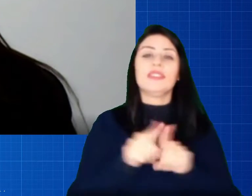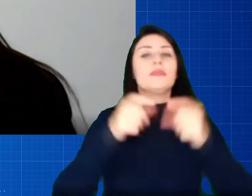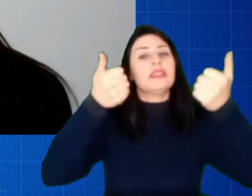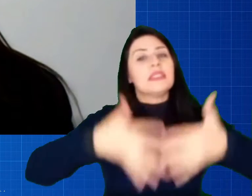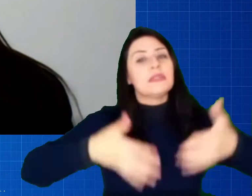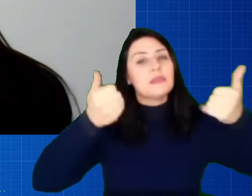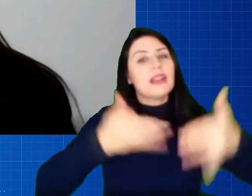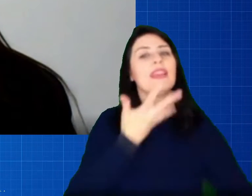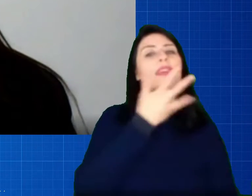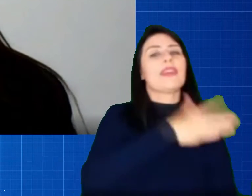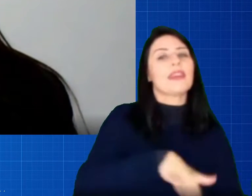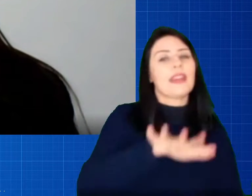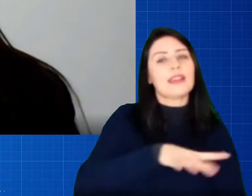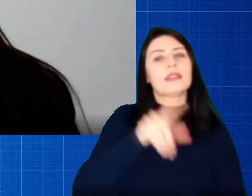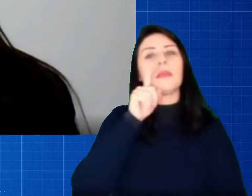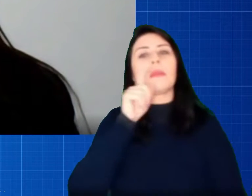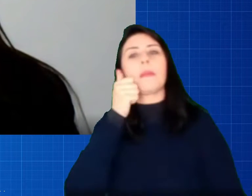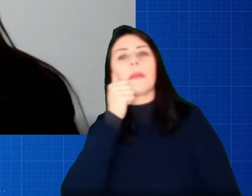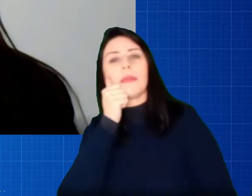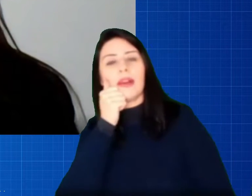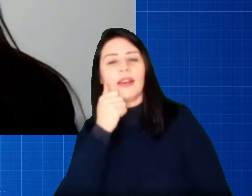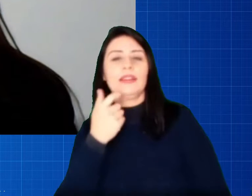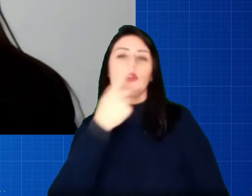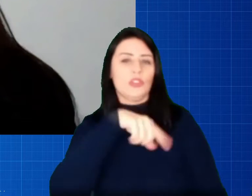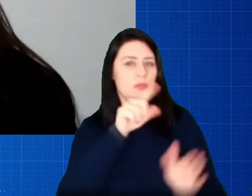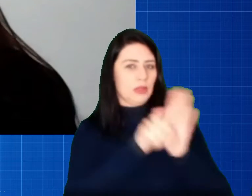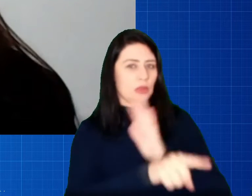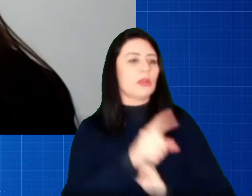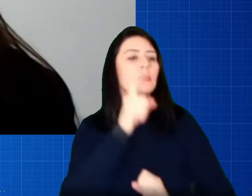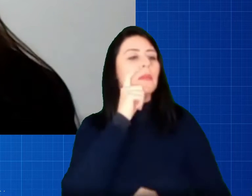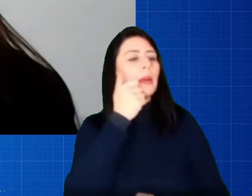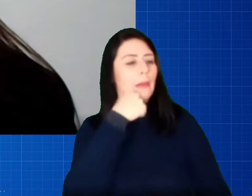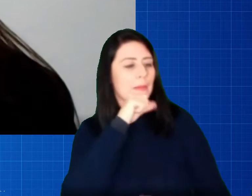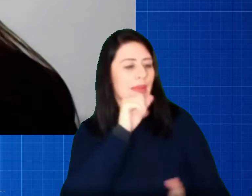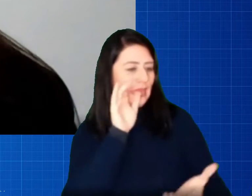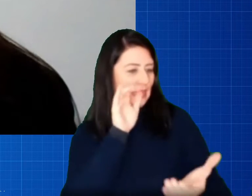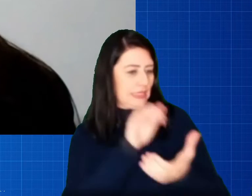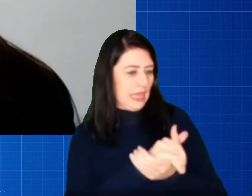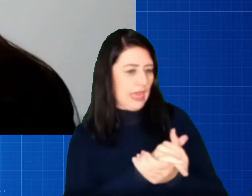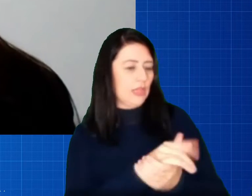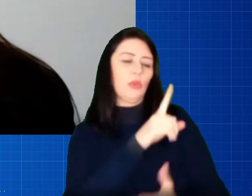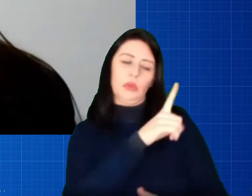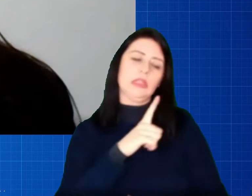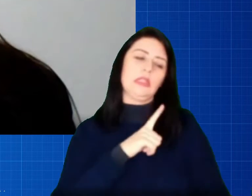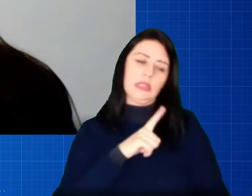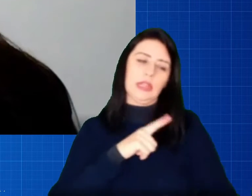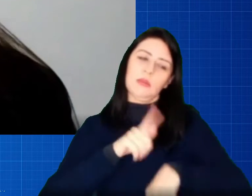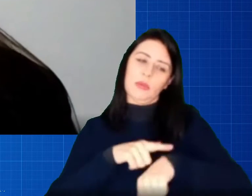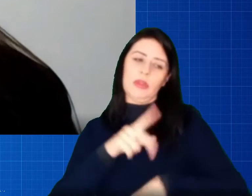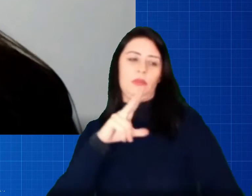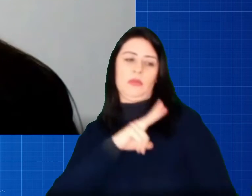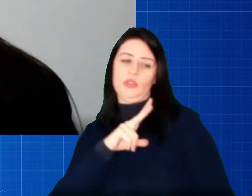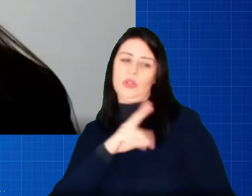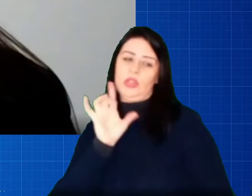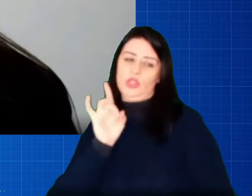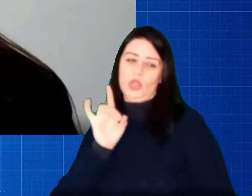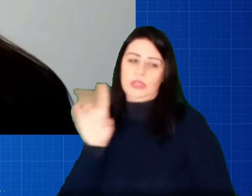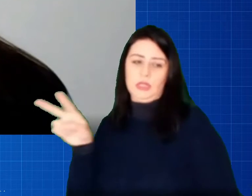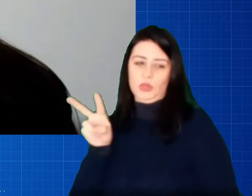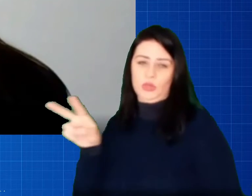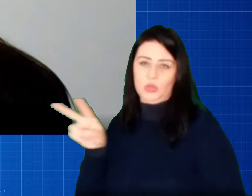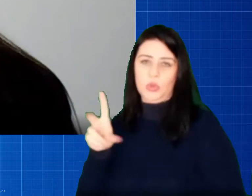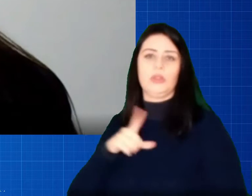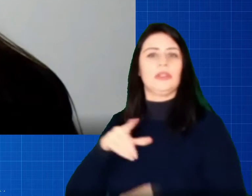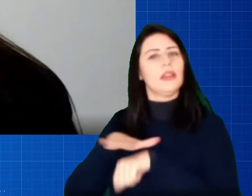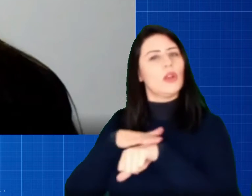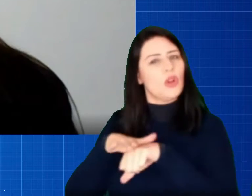crianças e com os pais. Então, assim, o pai e a mãe de vocês, eles são casados, eles são um casal, eles têm que ter momentos íntimos, sozinhos, né? Eles